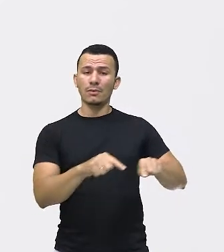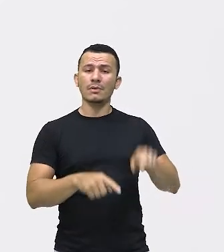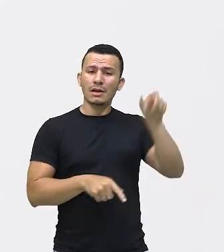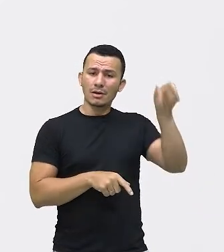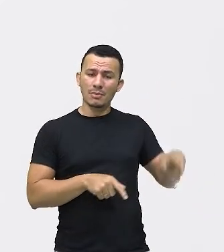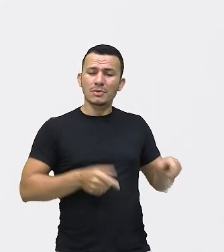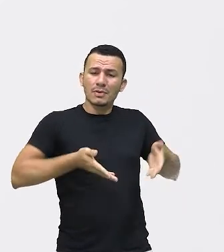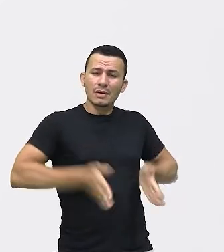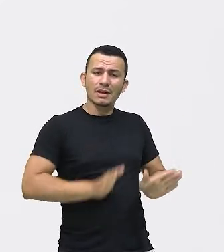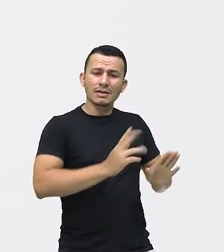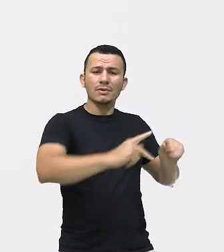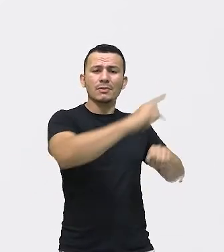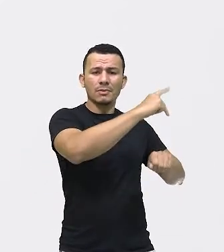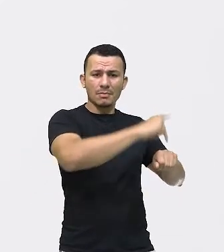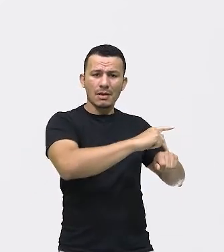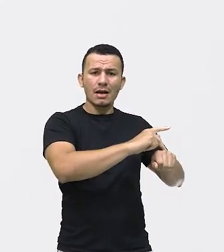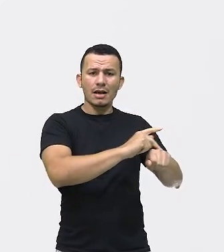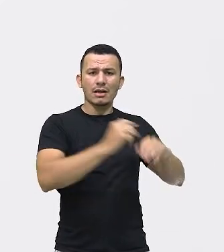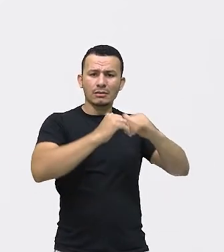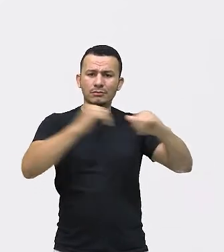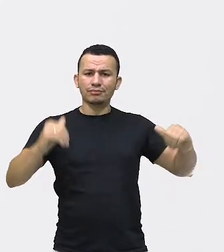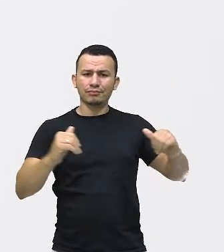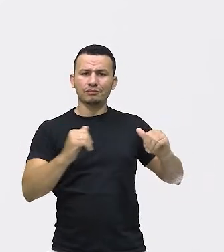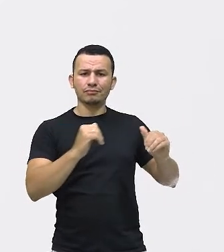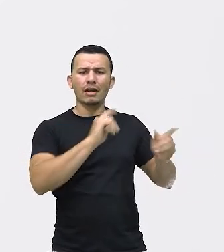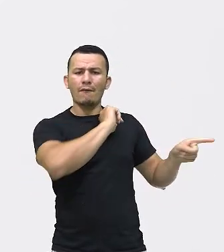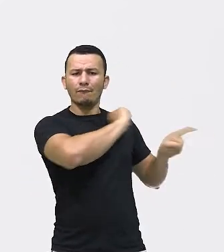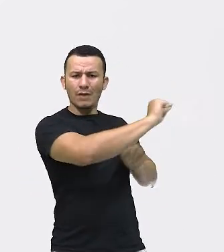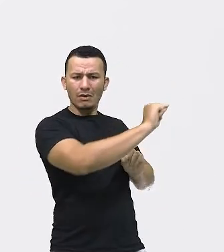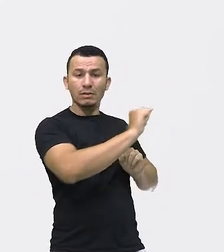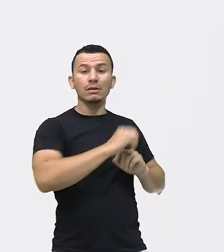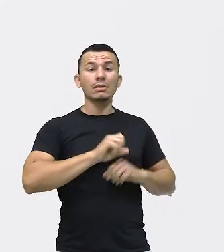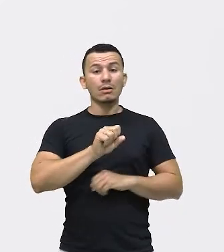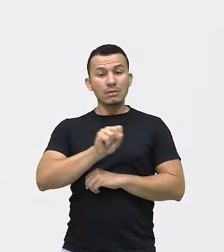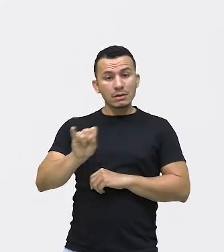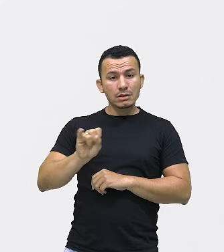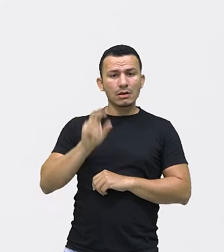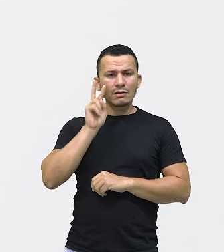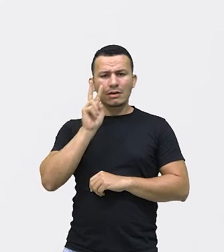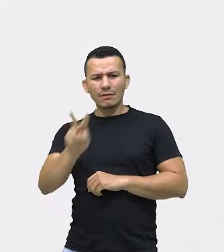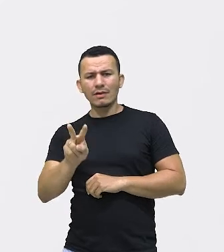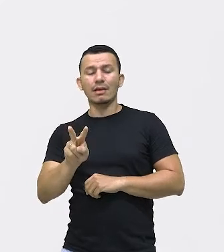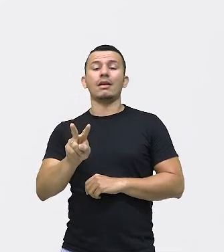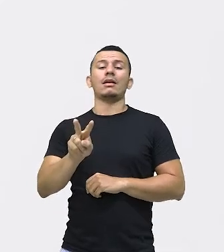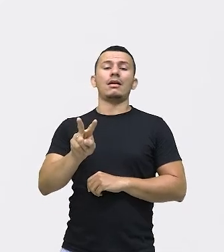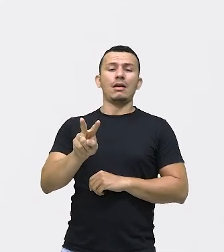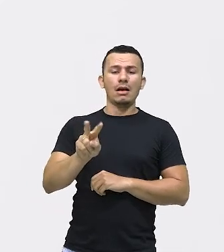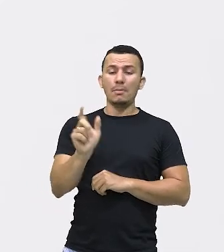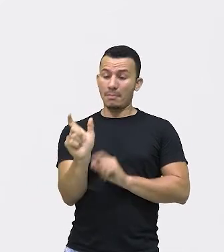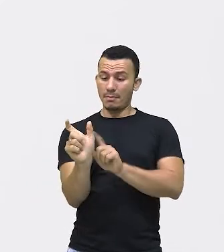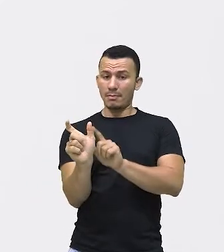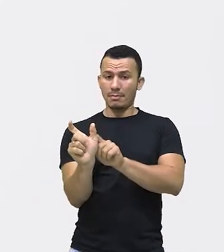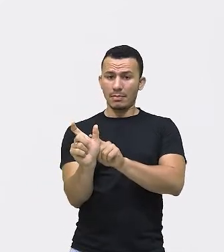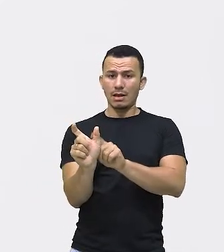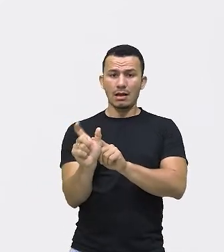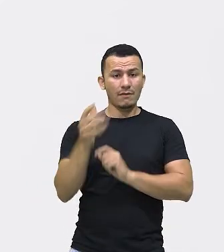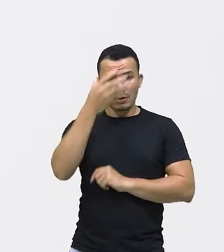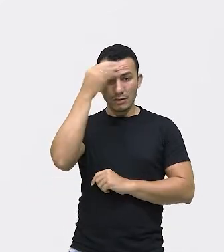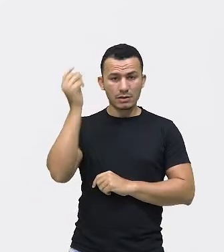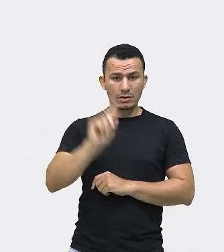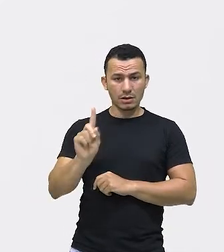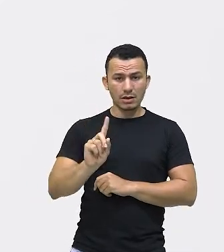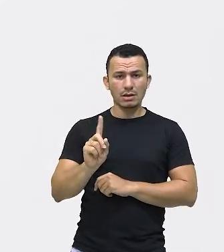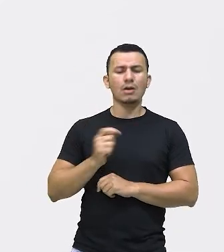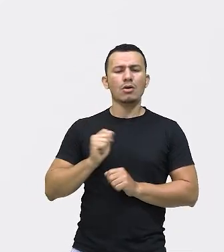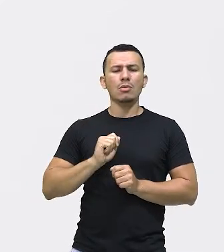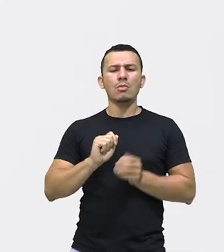certo? Com o impedimento, com o banimento desse estrangeiro. Então, se todas as vezes vocês virem alguma palavra, não esqueçam,